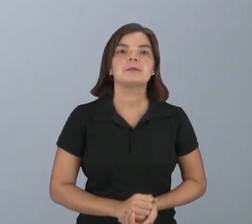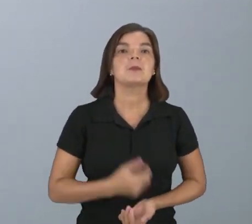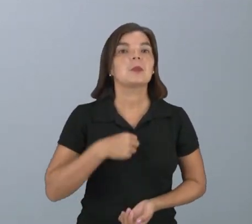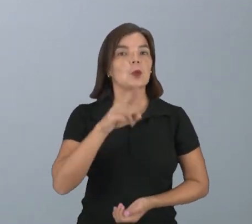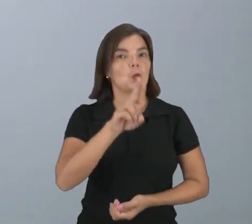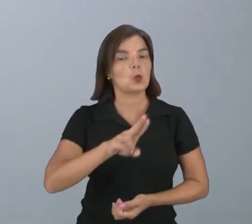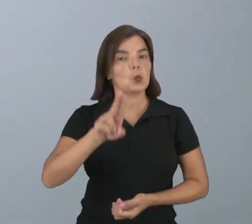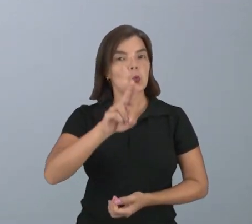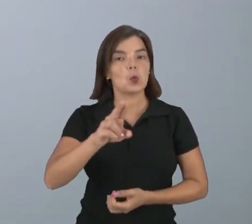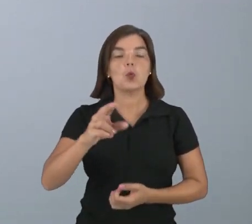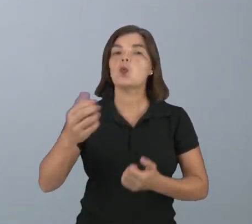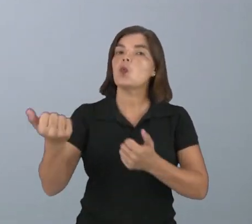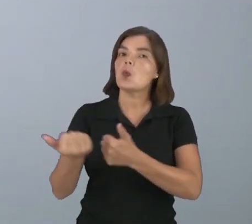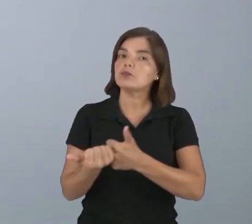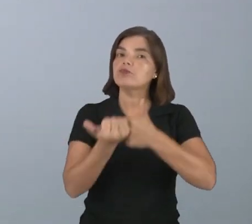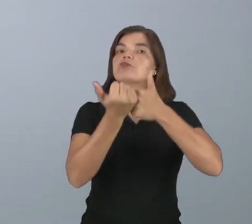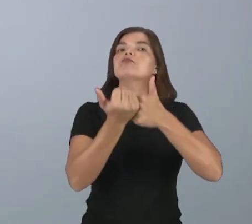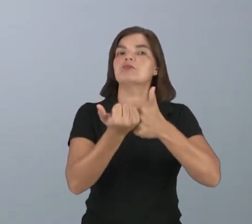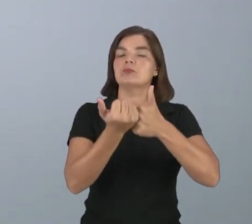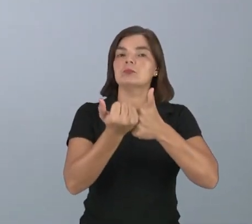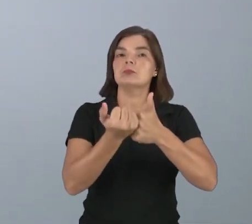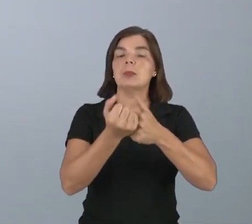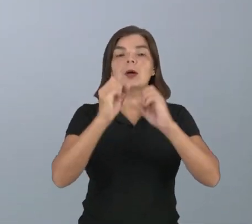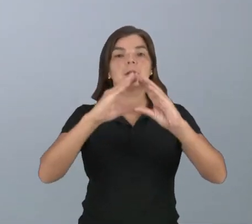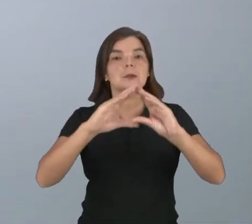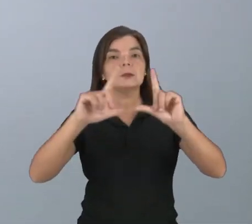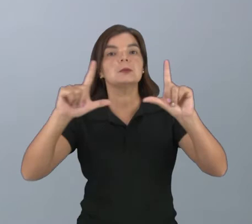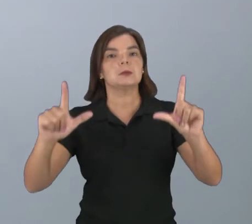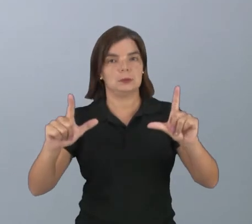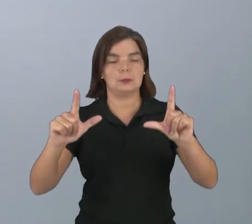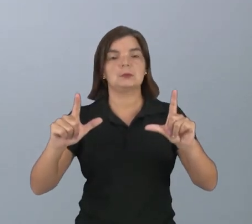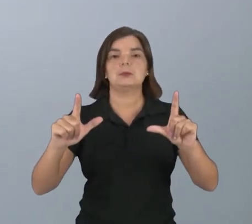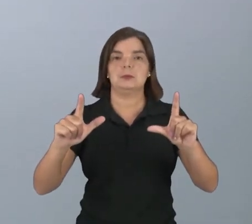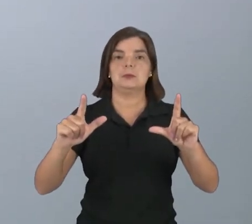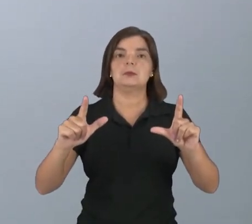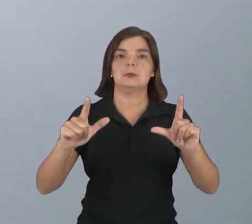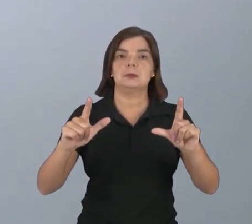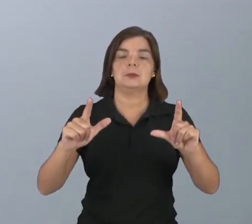um auxiliar apenas para enfatizar